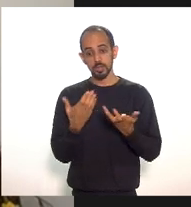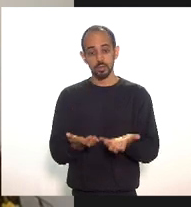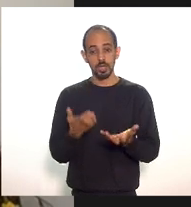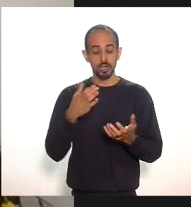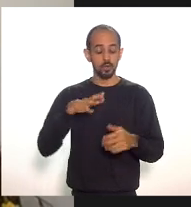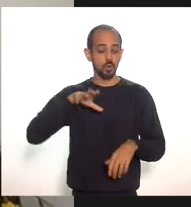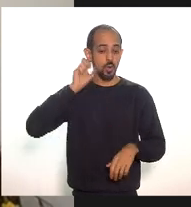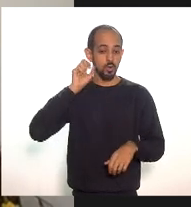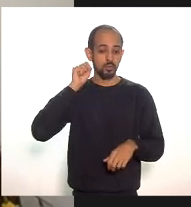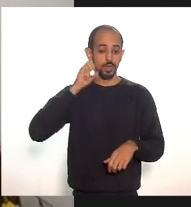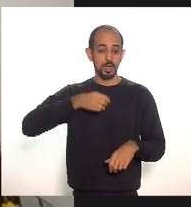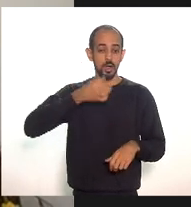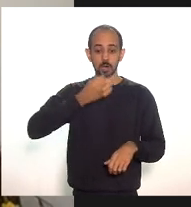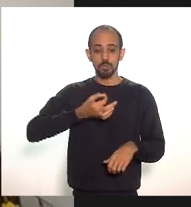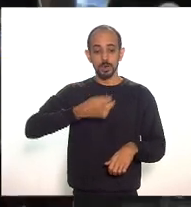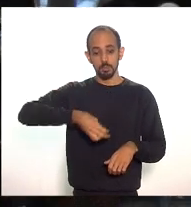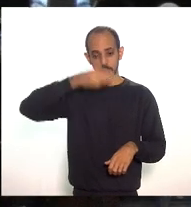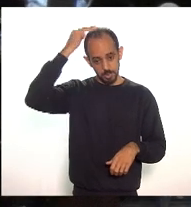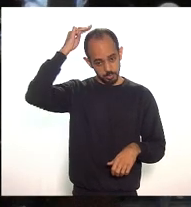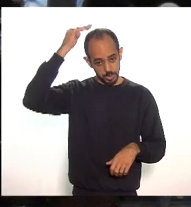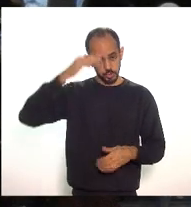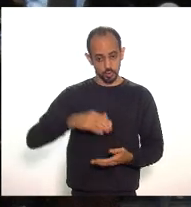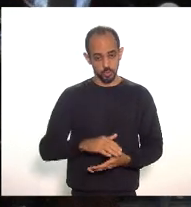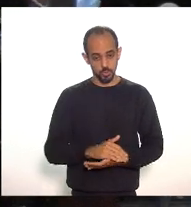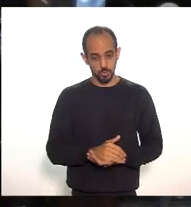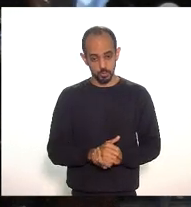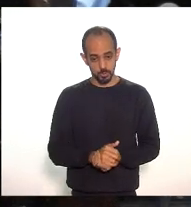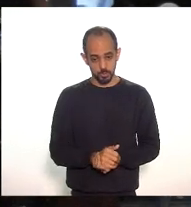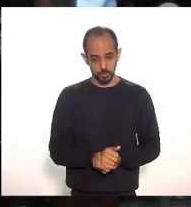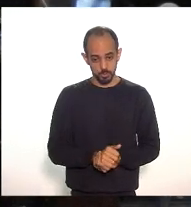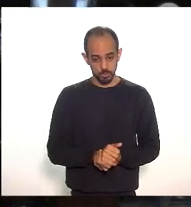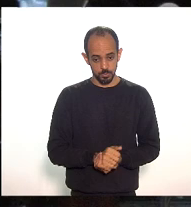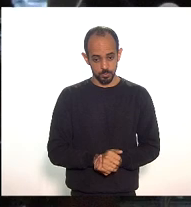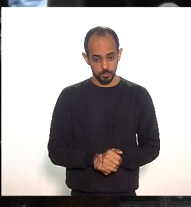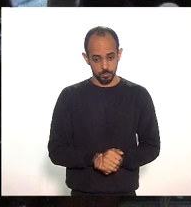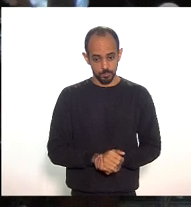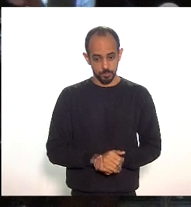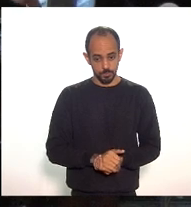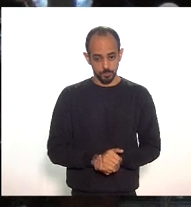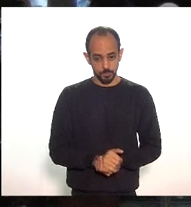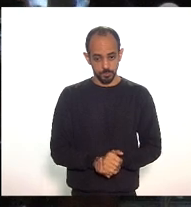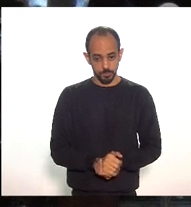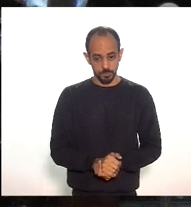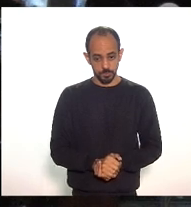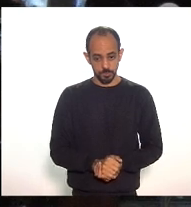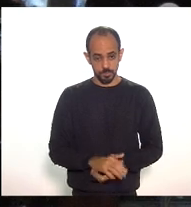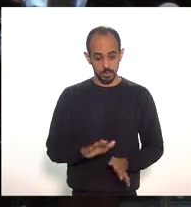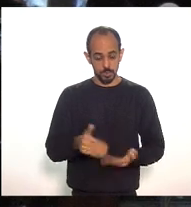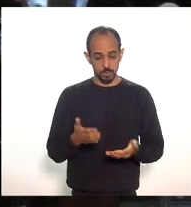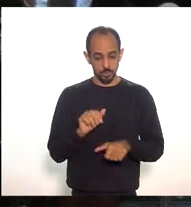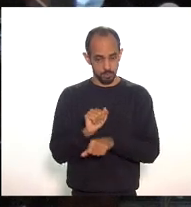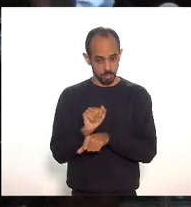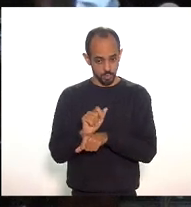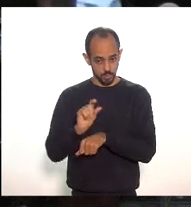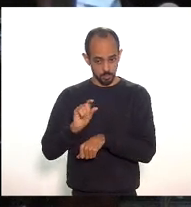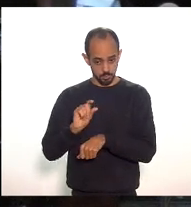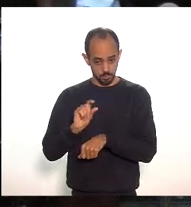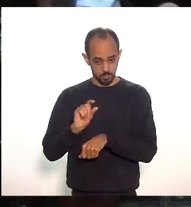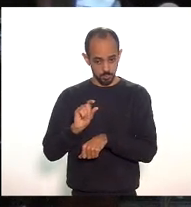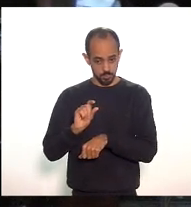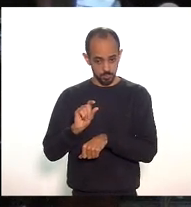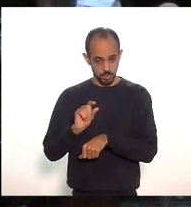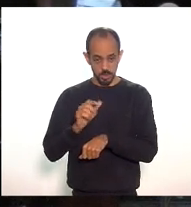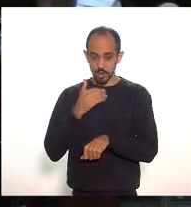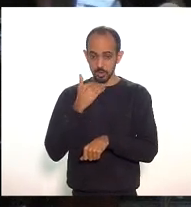deputado Márcio Pacheco desse Oi galera eu queria quanto tarde onde está aqui por favor não